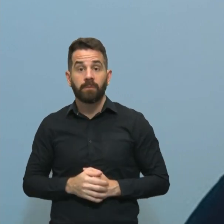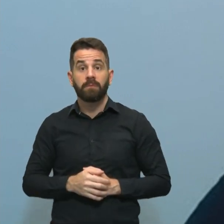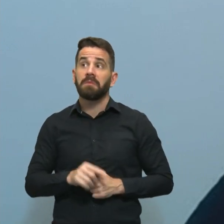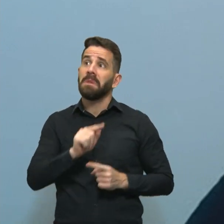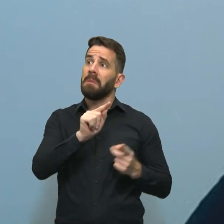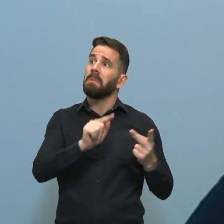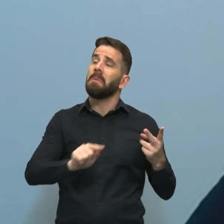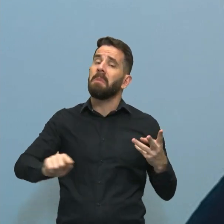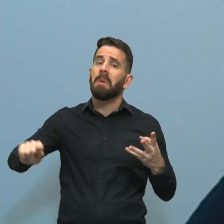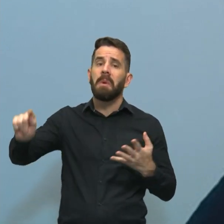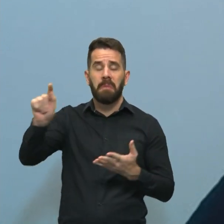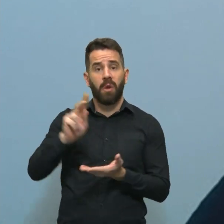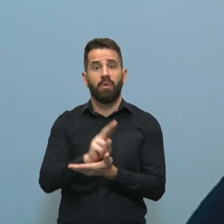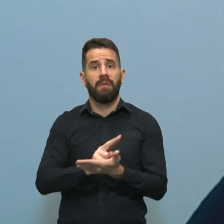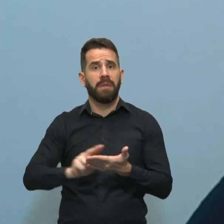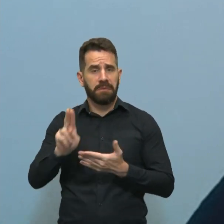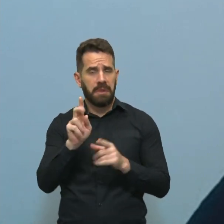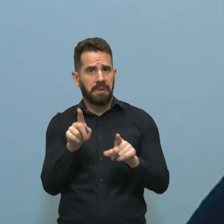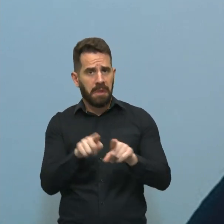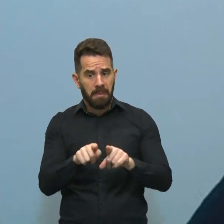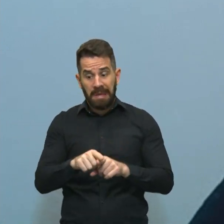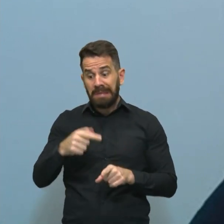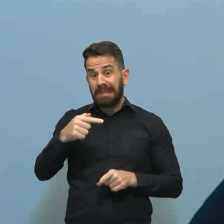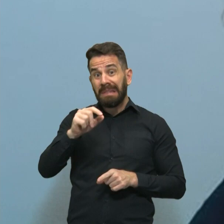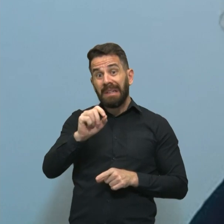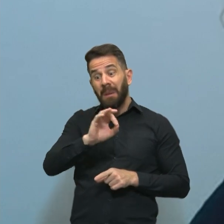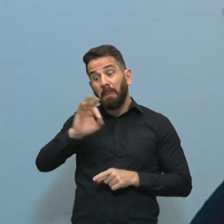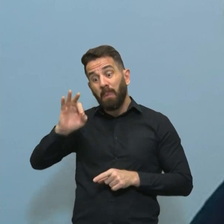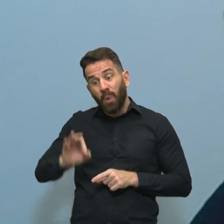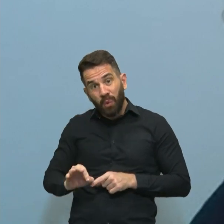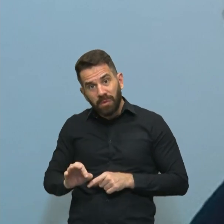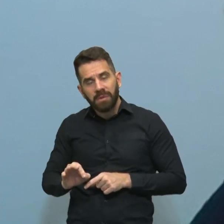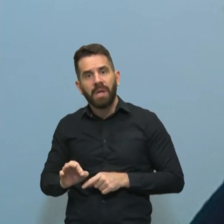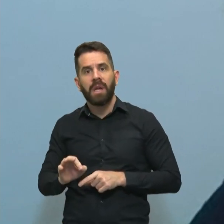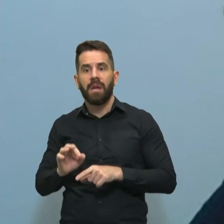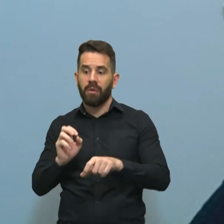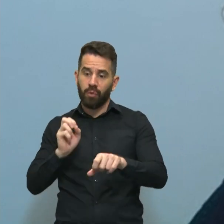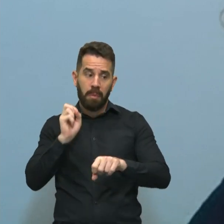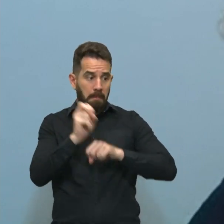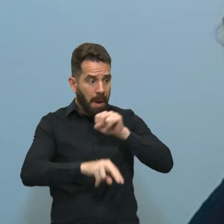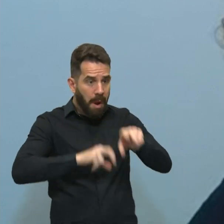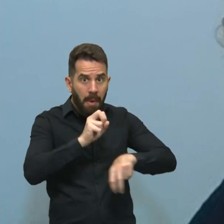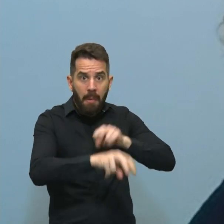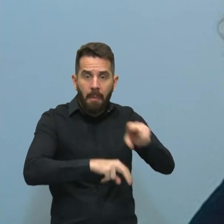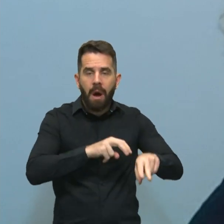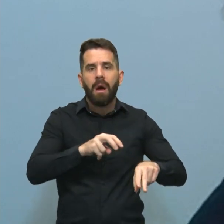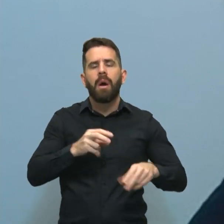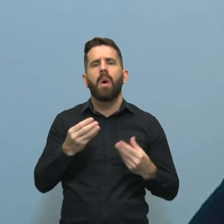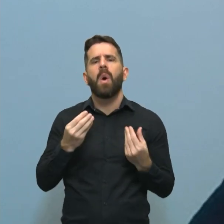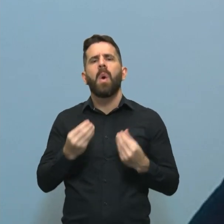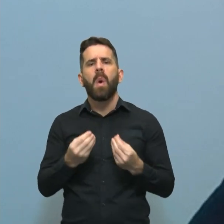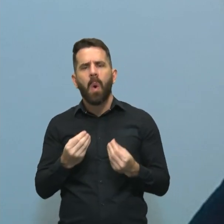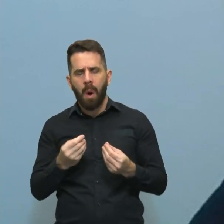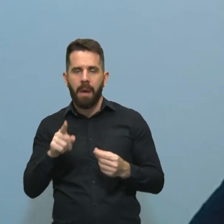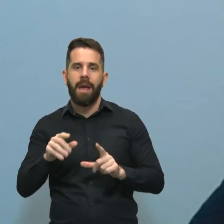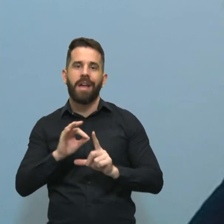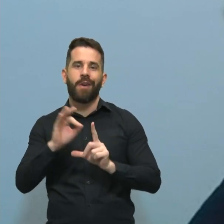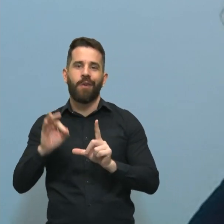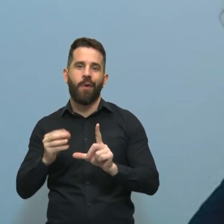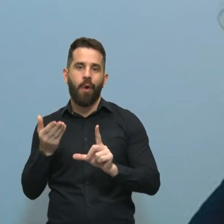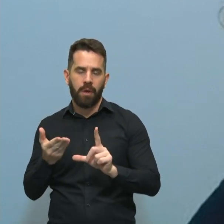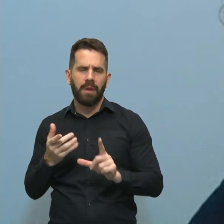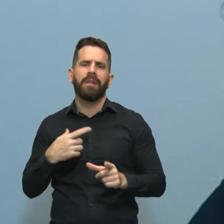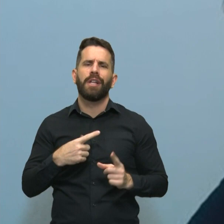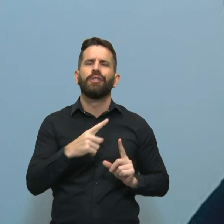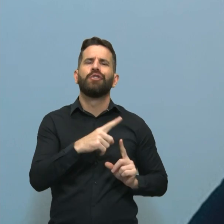vagas dos ingressantes através do processo seletivo se dão para as cotas. Nós temos diferentes tipos de